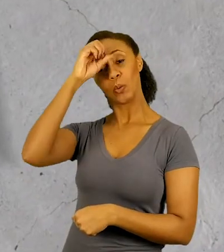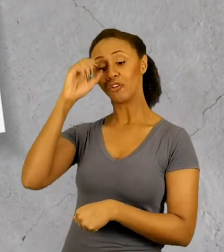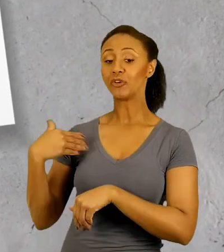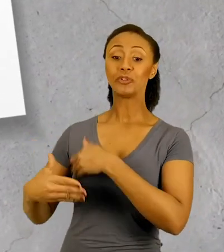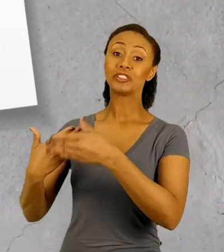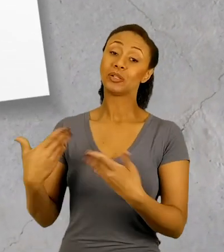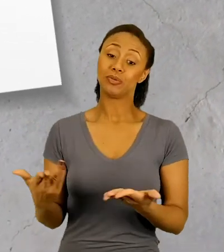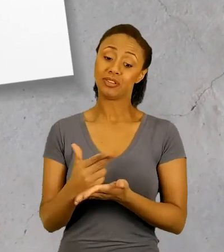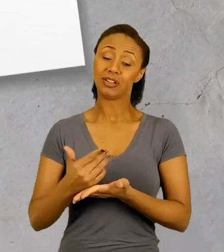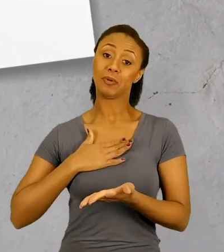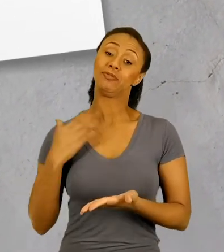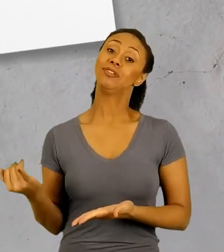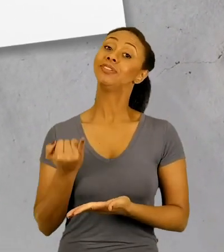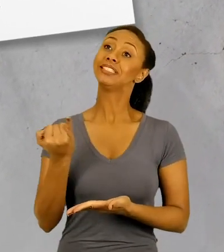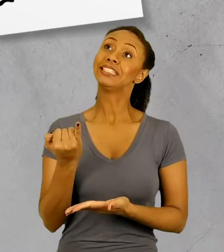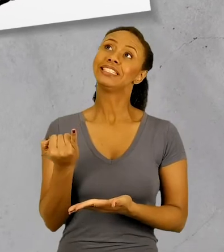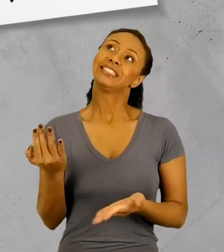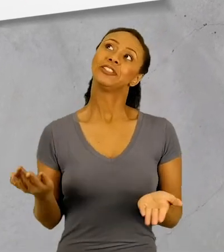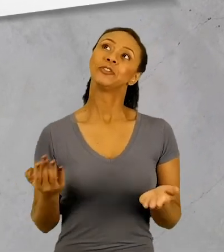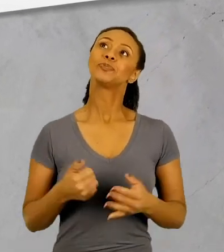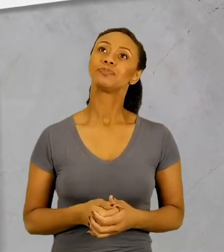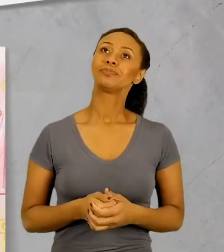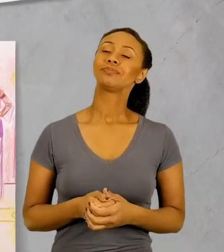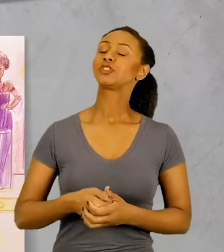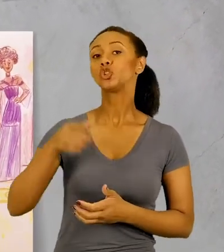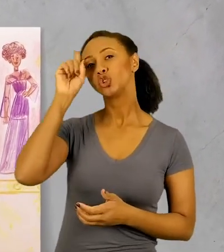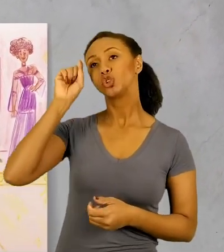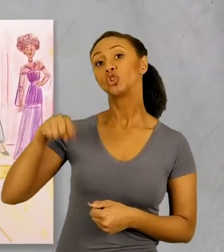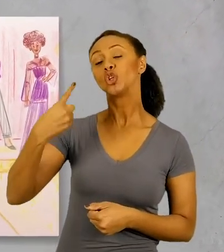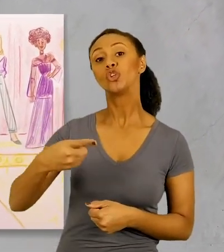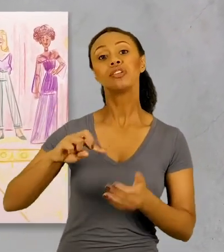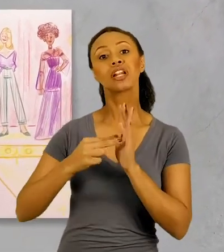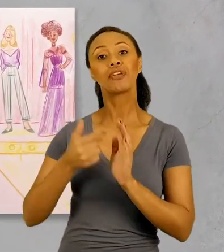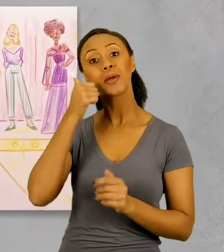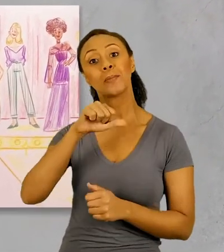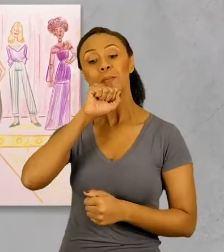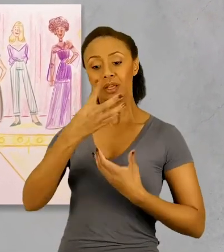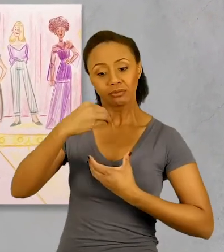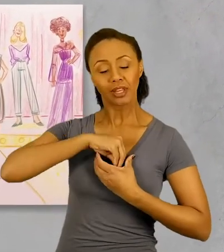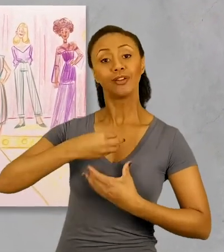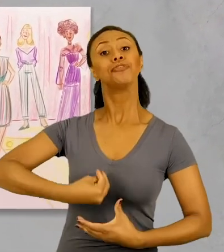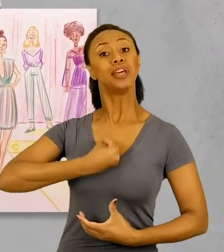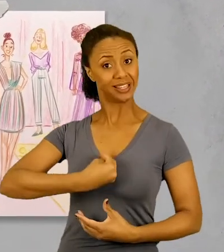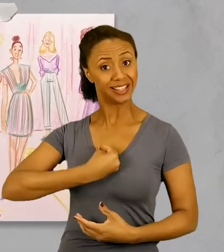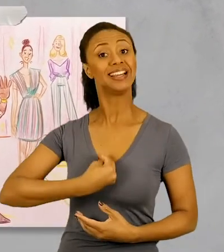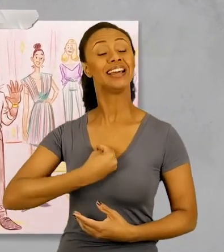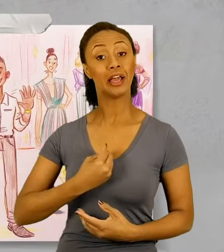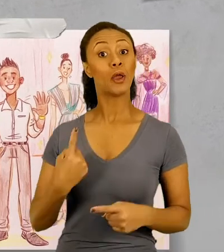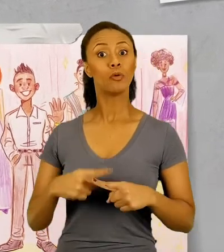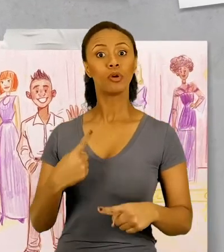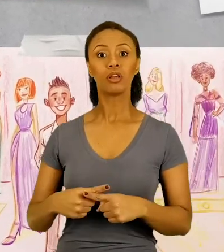A importância do desenho na minha vida é todos os dias eu ter minha mãe viva dentro de mim. Porque